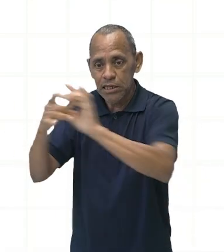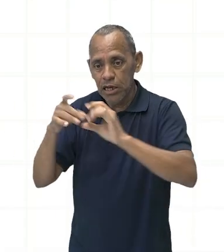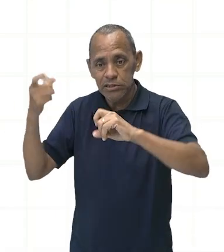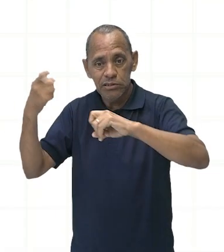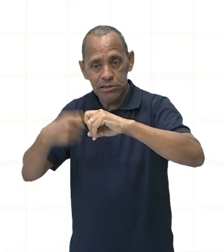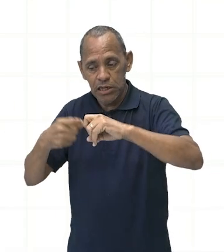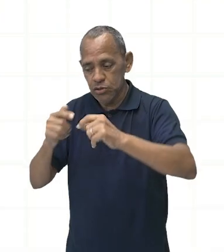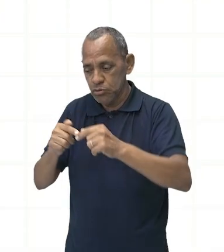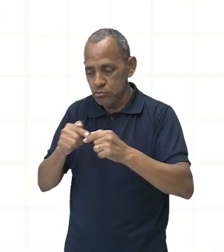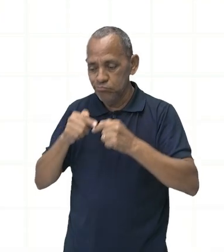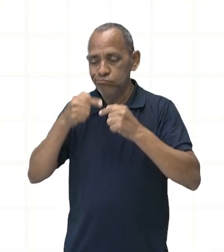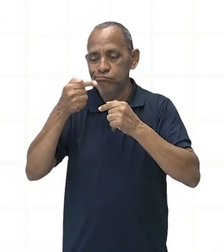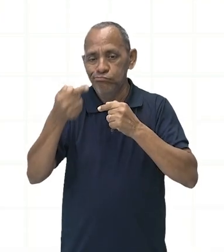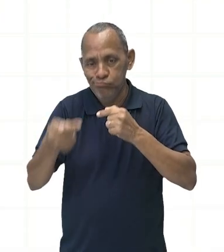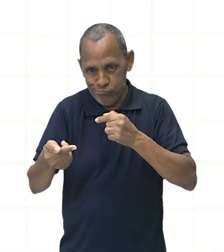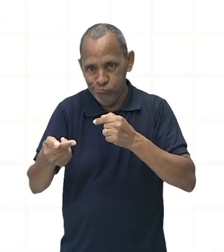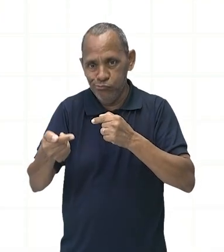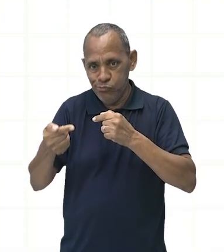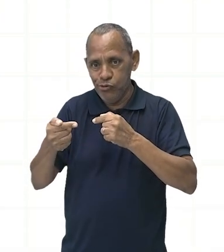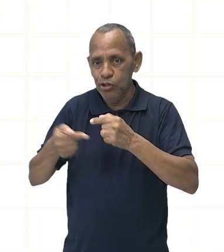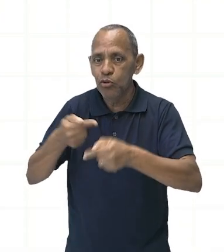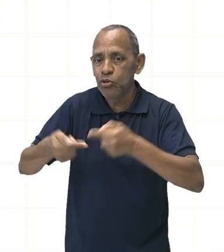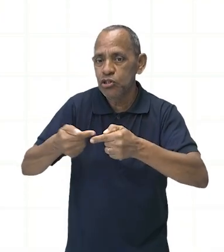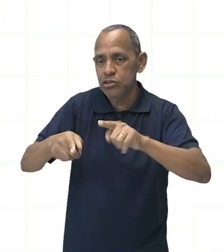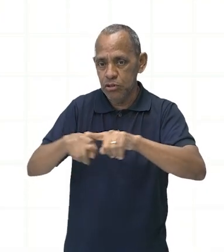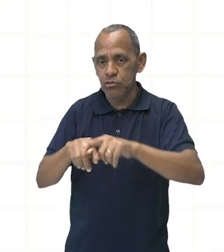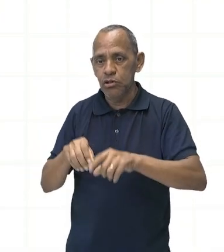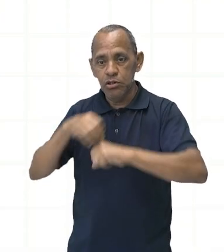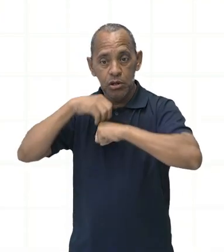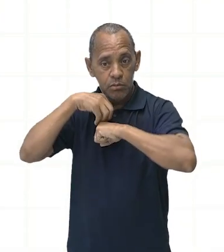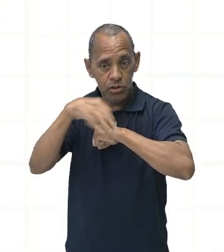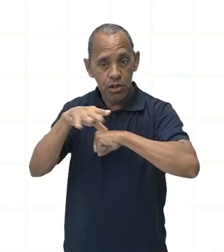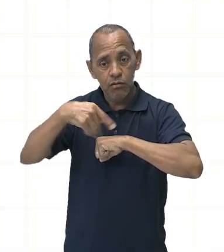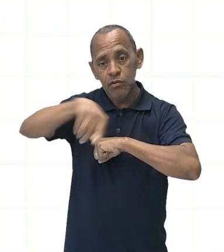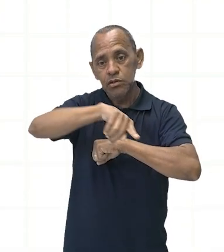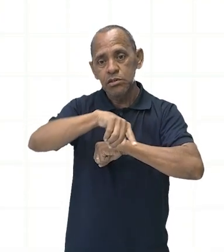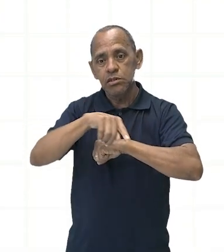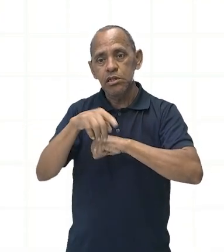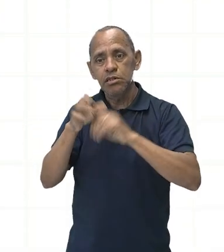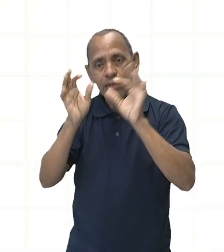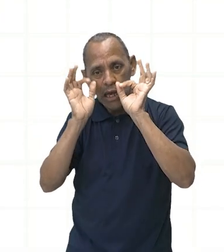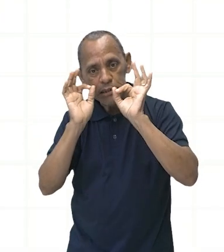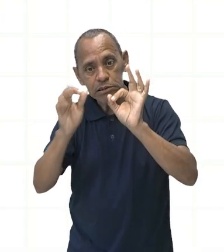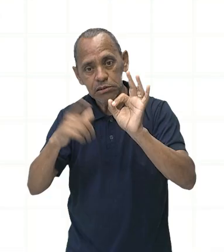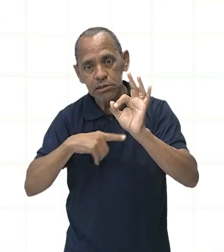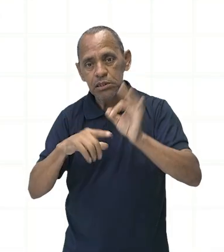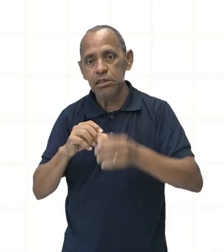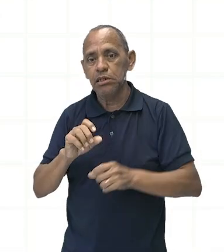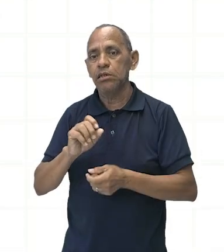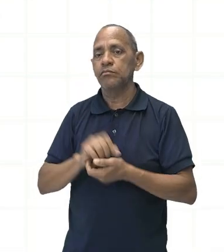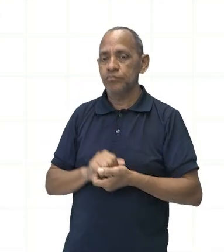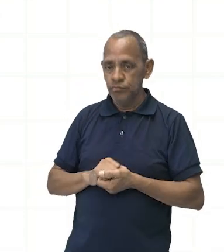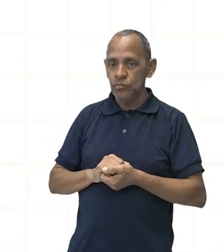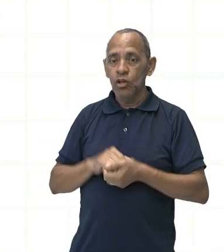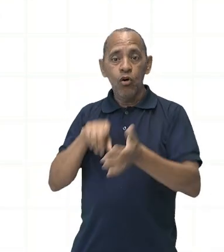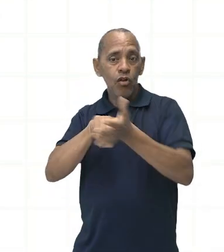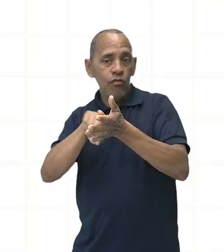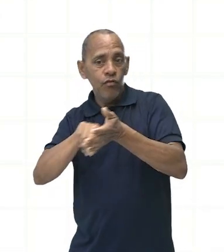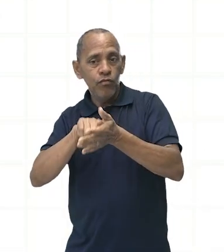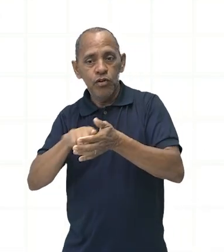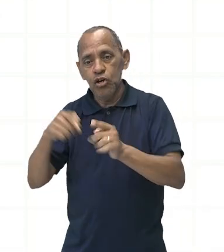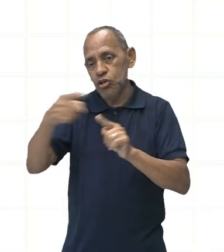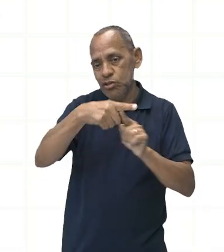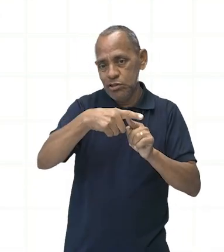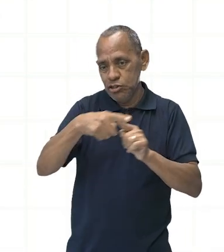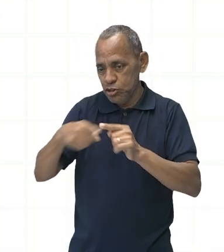caráter ligada ao sexo pula uma geração. Então, já é uma dica para que vocês fiquem ligados quando se trata